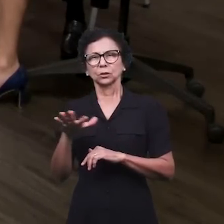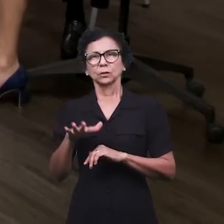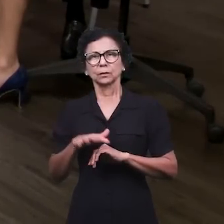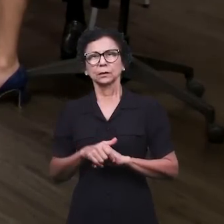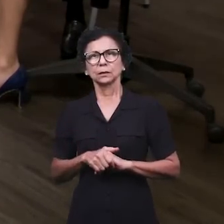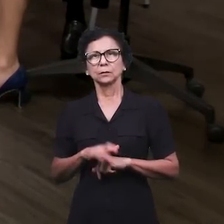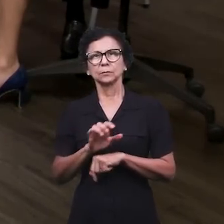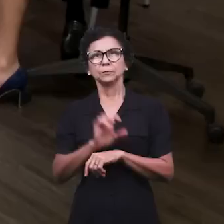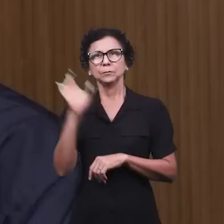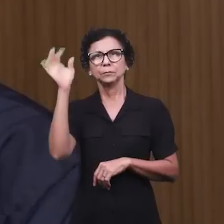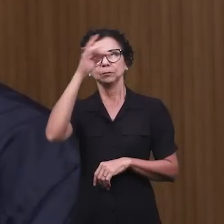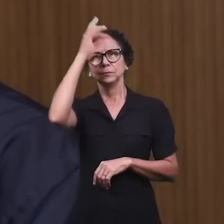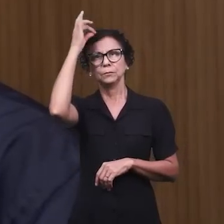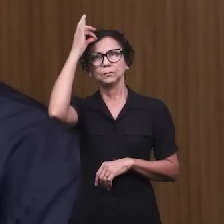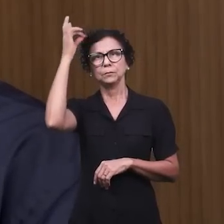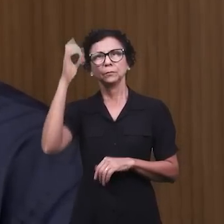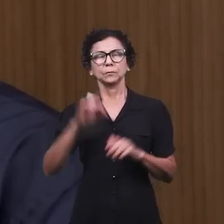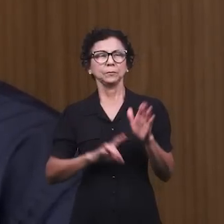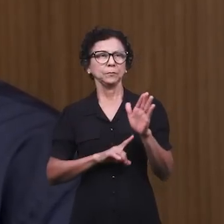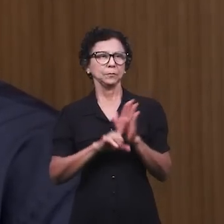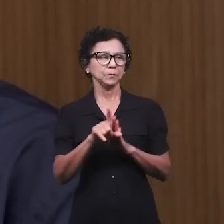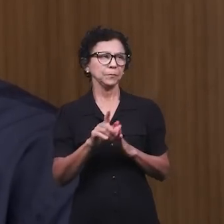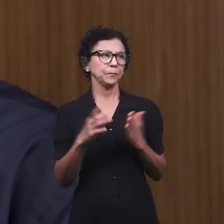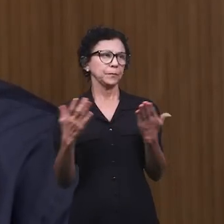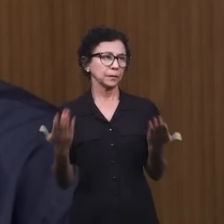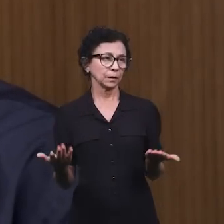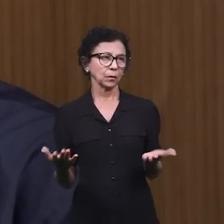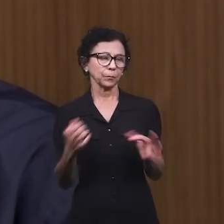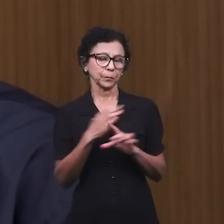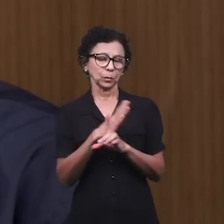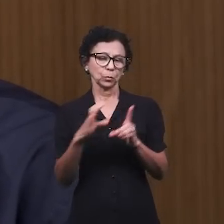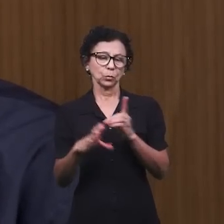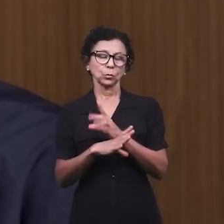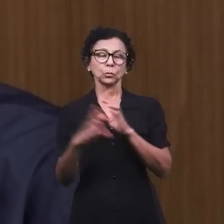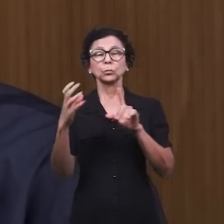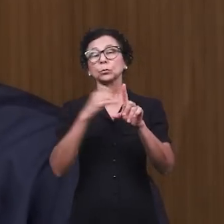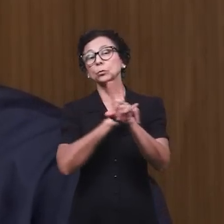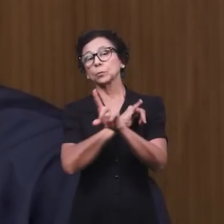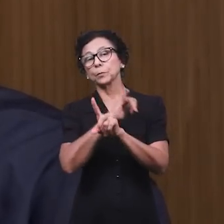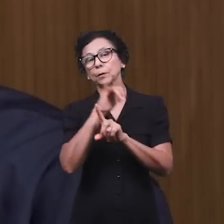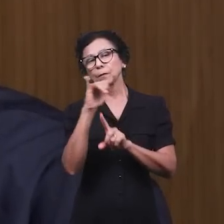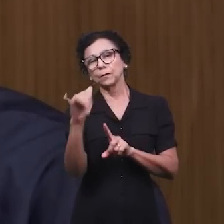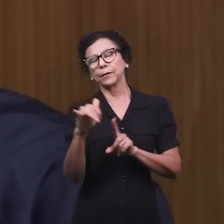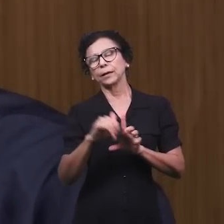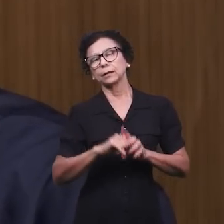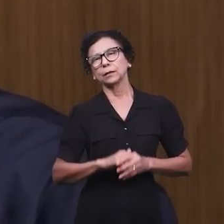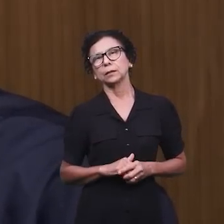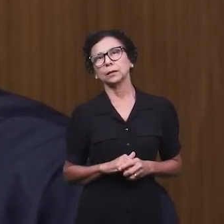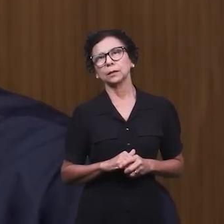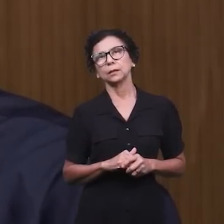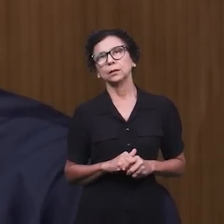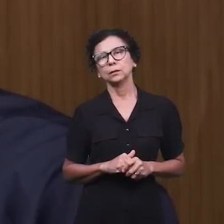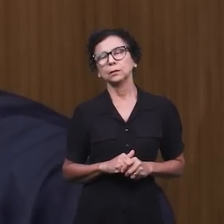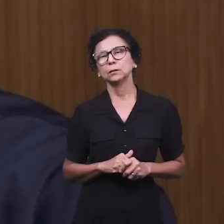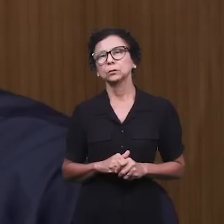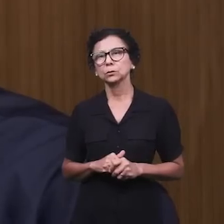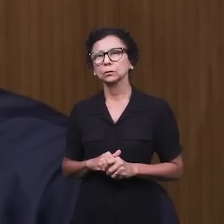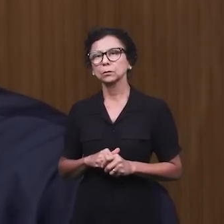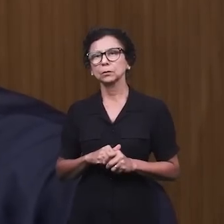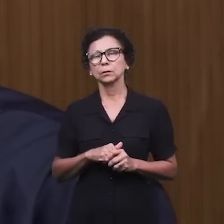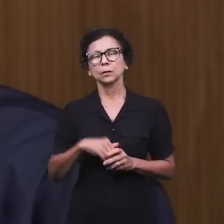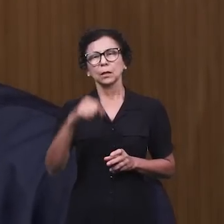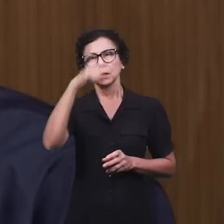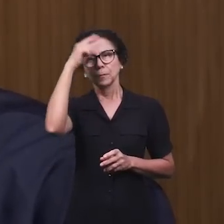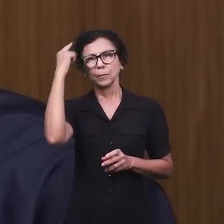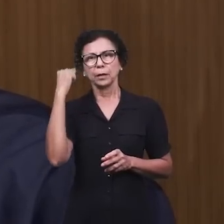pastor Jaderson, e queria fazer uma pergunta sobre o culto profético. Nós sabemos, né, que ele é antes do